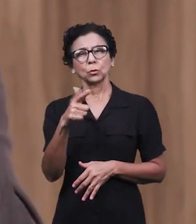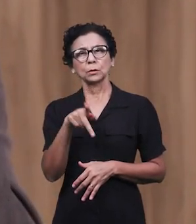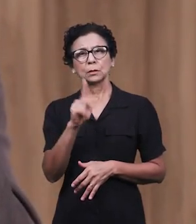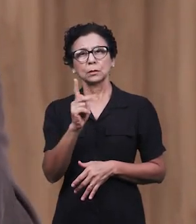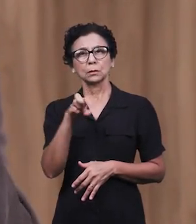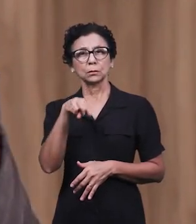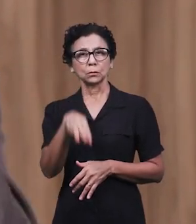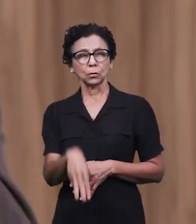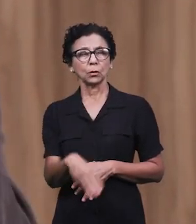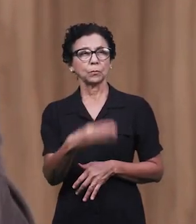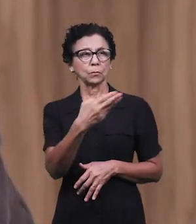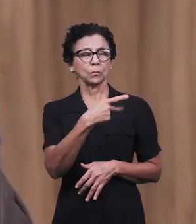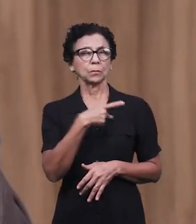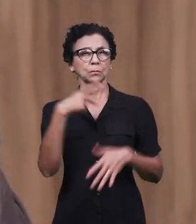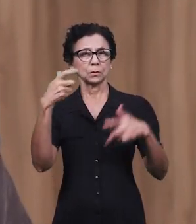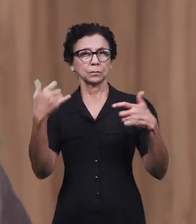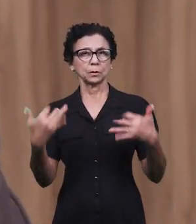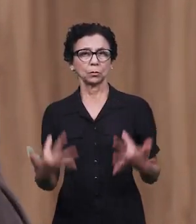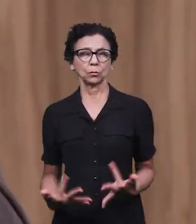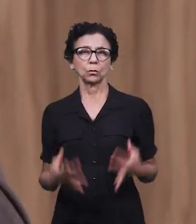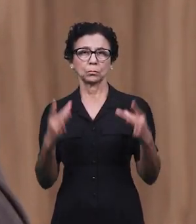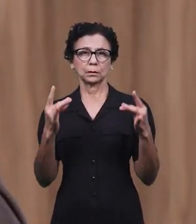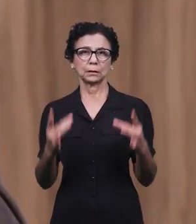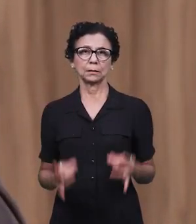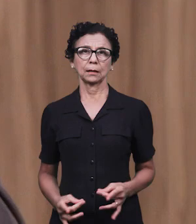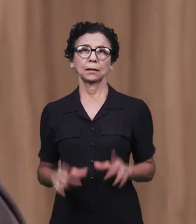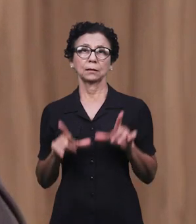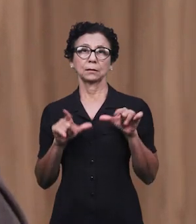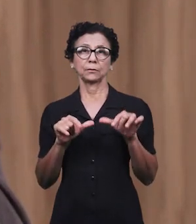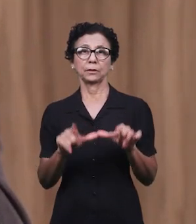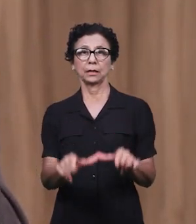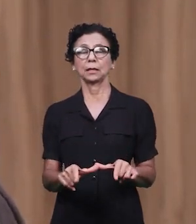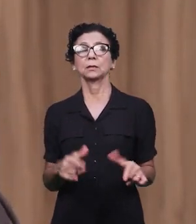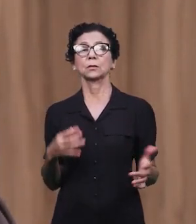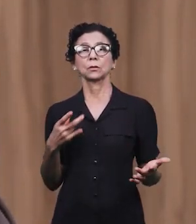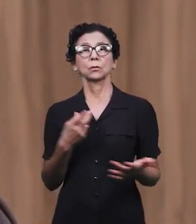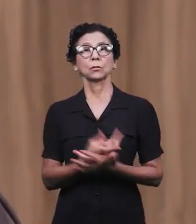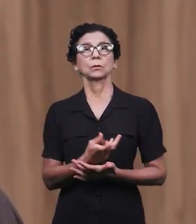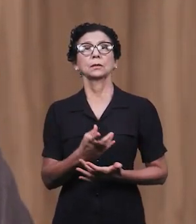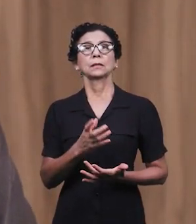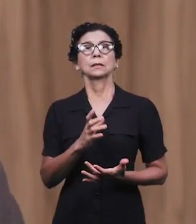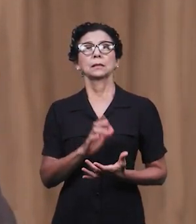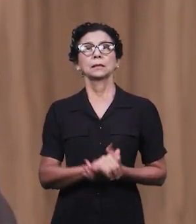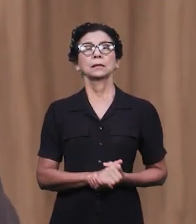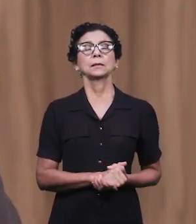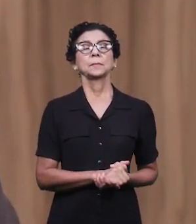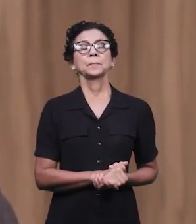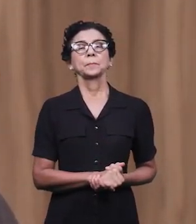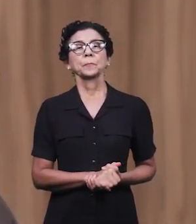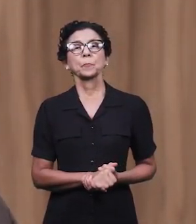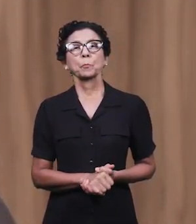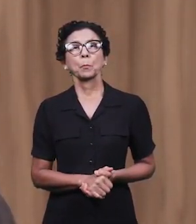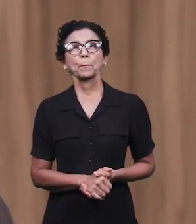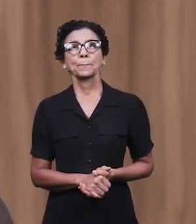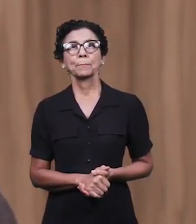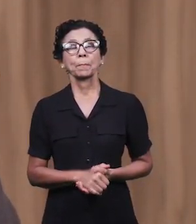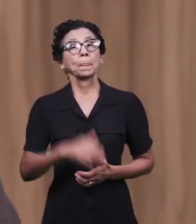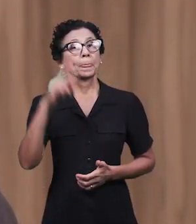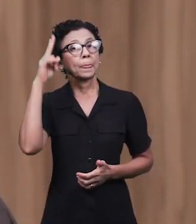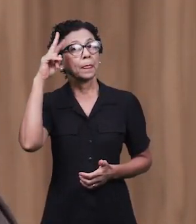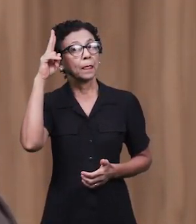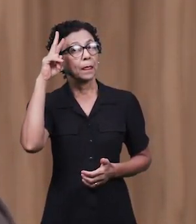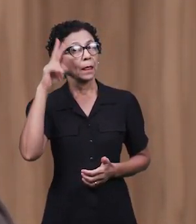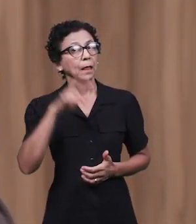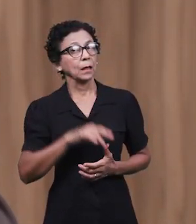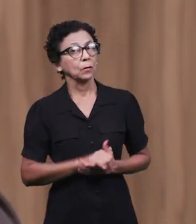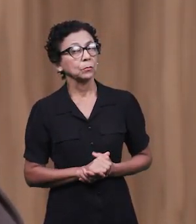trigo ao mar. Então era muito comum esse tipo de comércio, porque essas regiões que já são norte